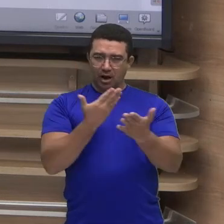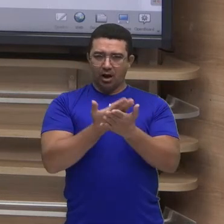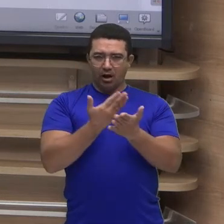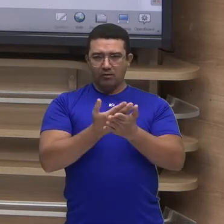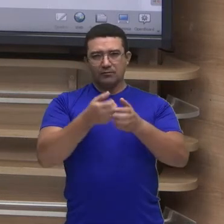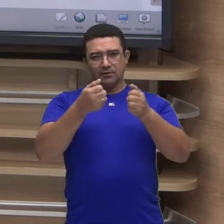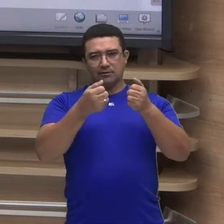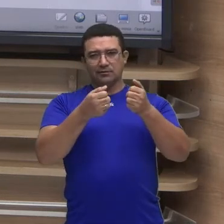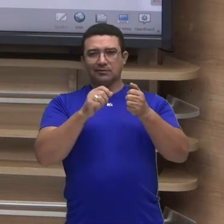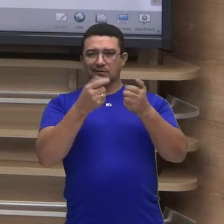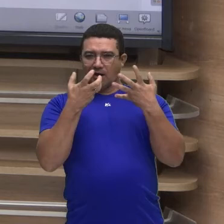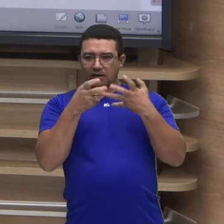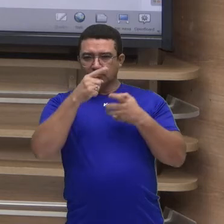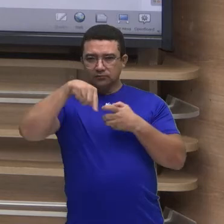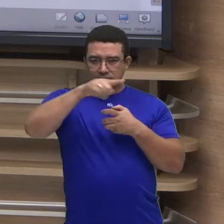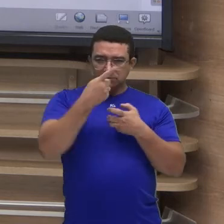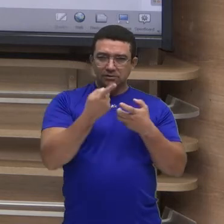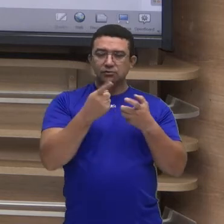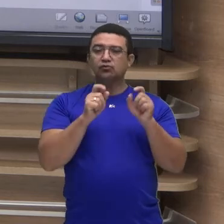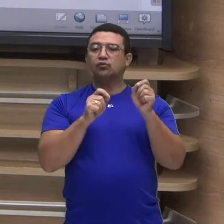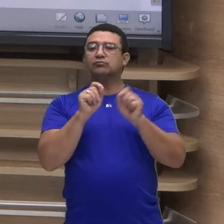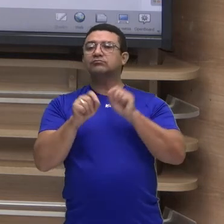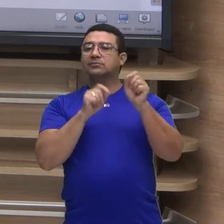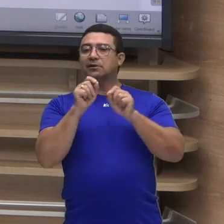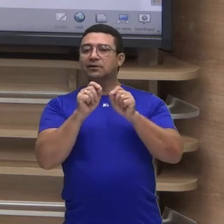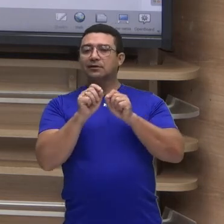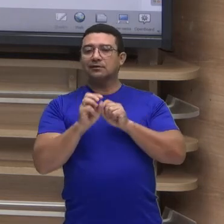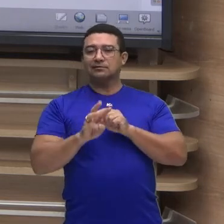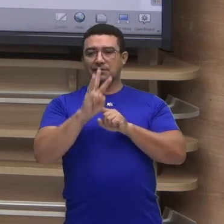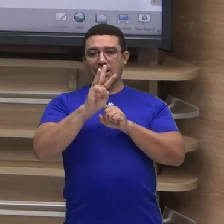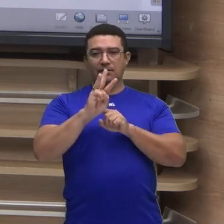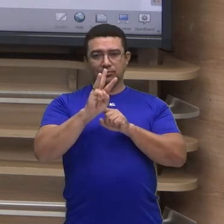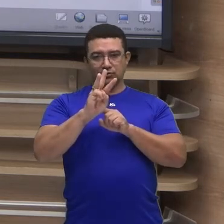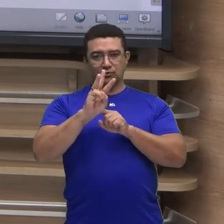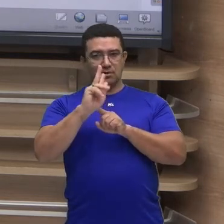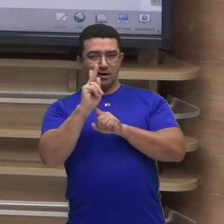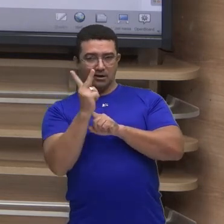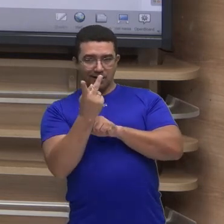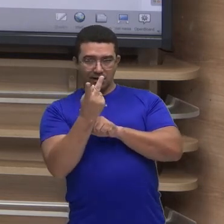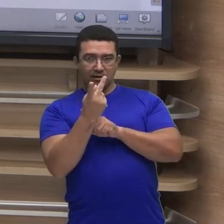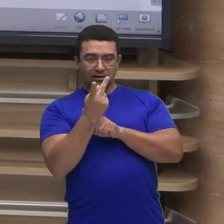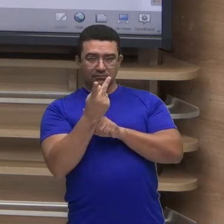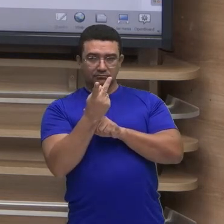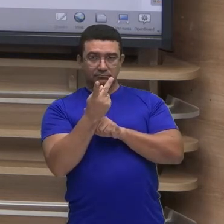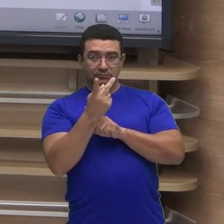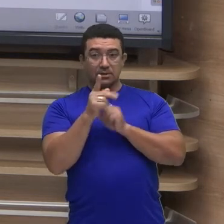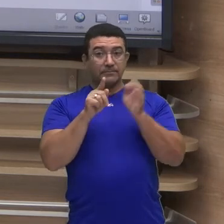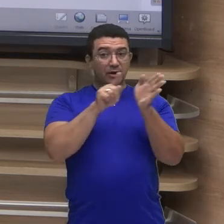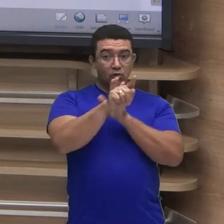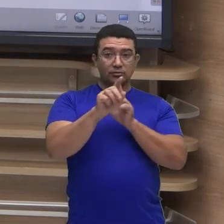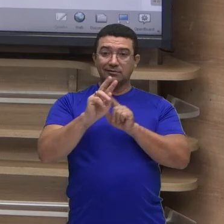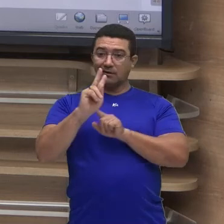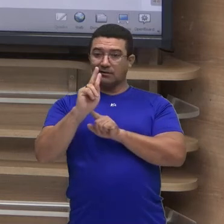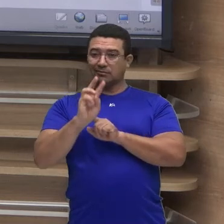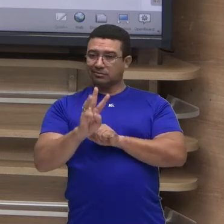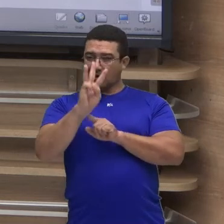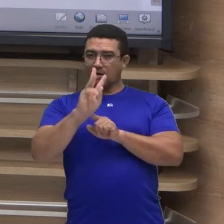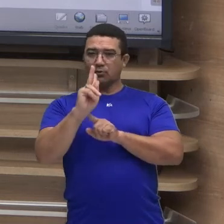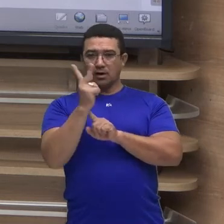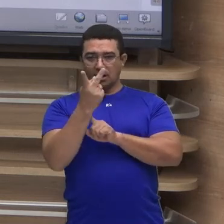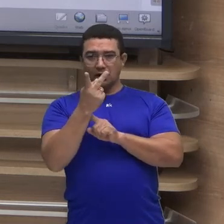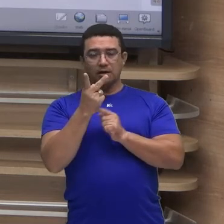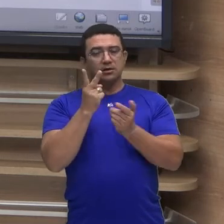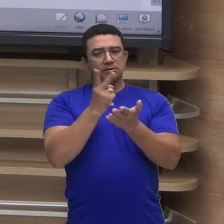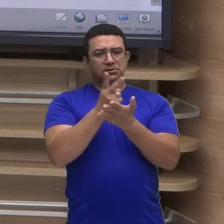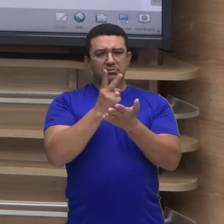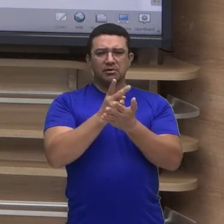aula. Estamos falando de quê? Estamos falando de WH questions, perguntas com WH, certo? Então, toda vez que a